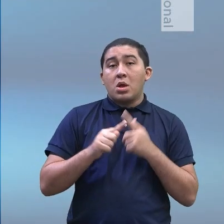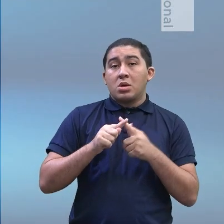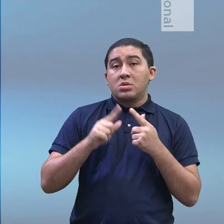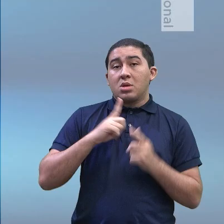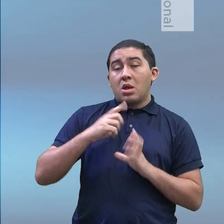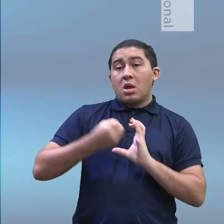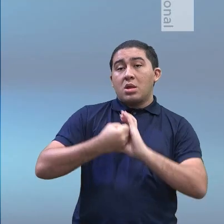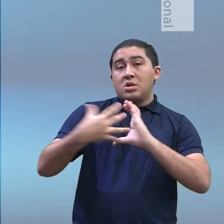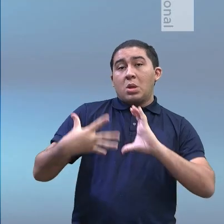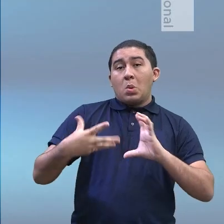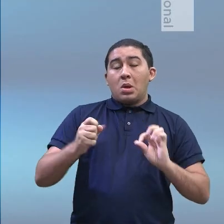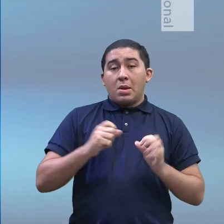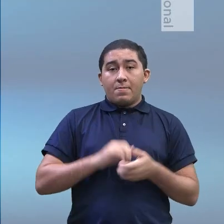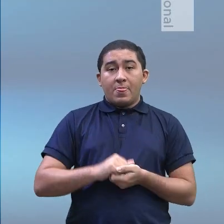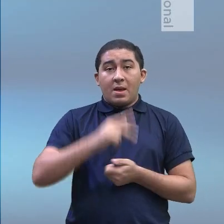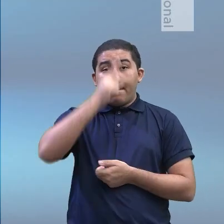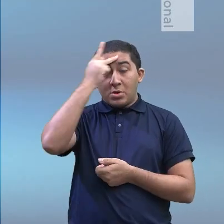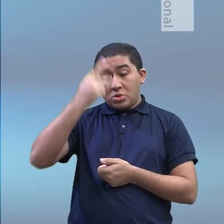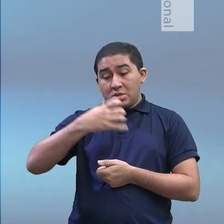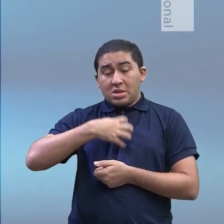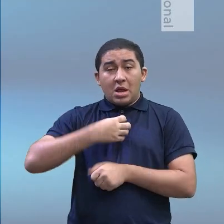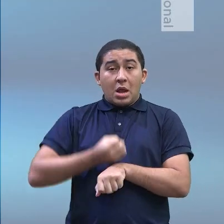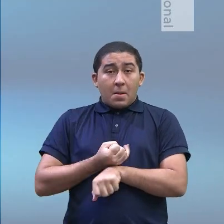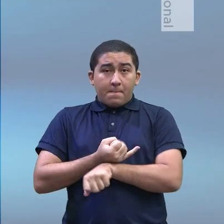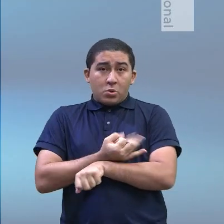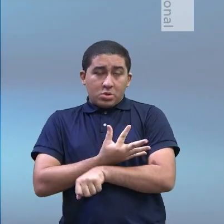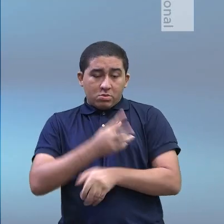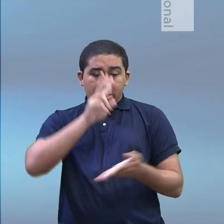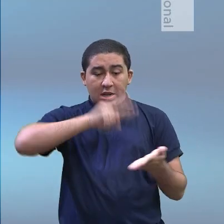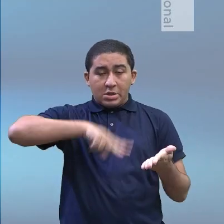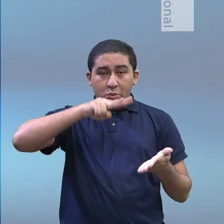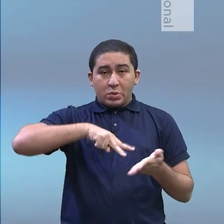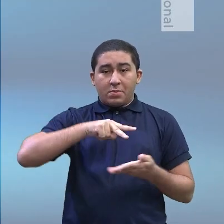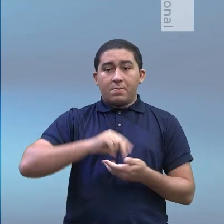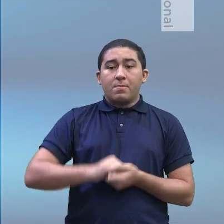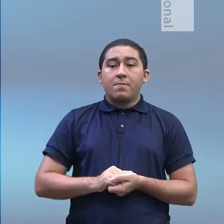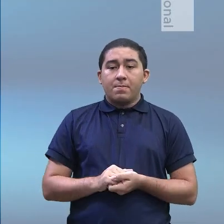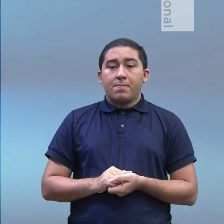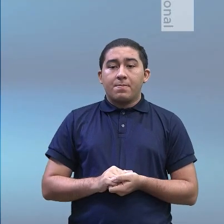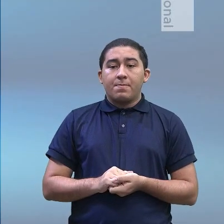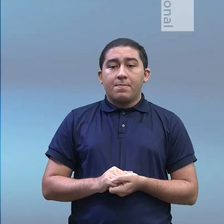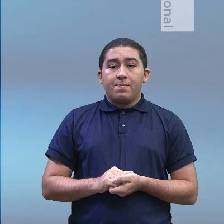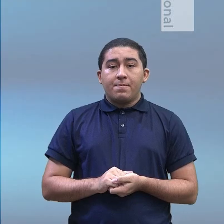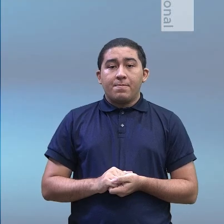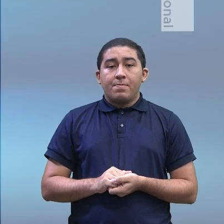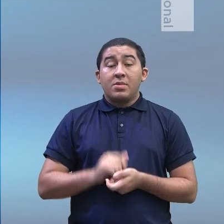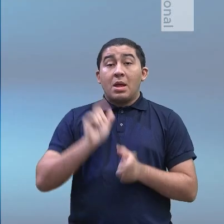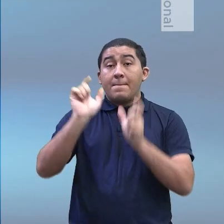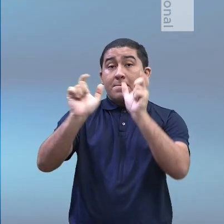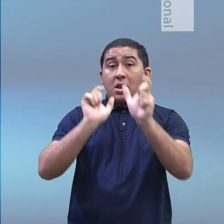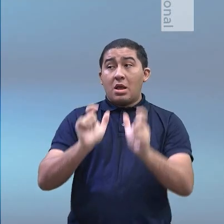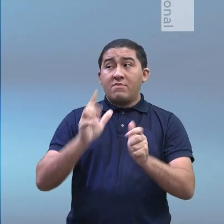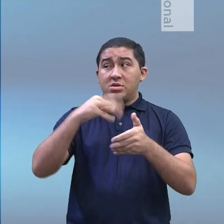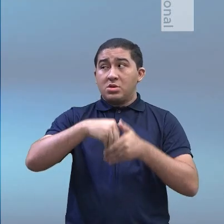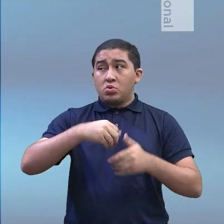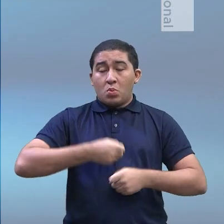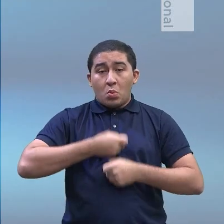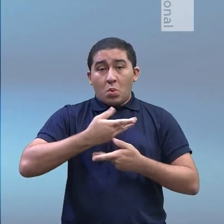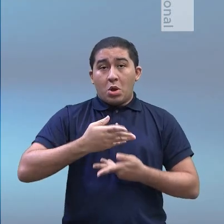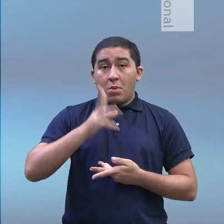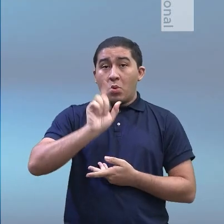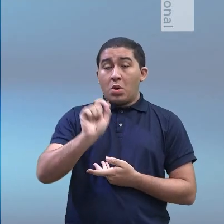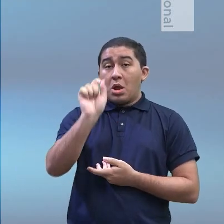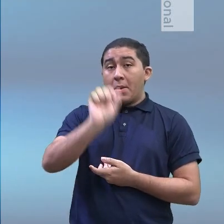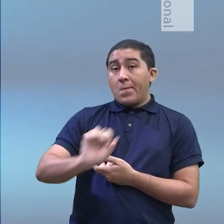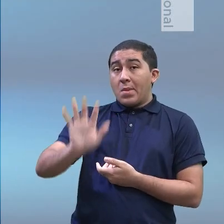de provocar a emoção no leitor, né? Então, as palavras elas vão fazer o quê? Formar imagens,